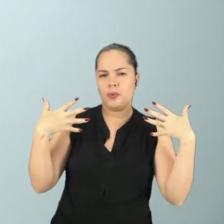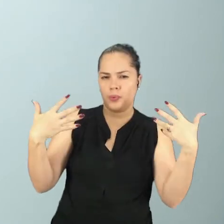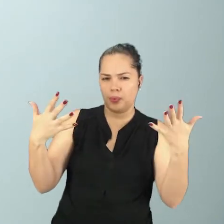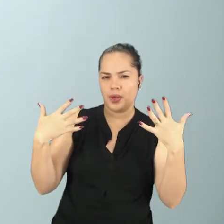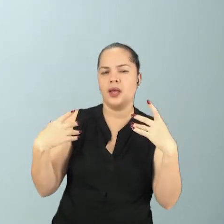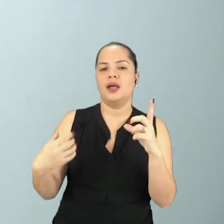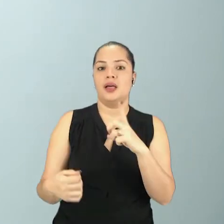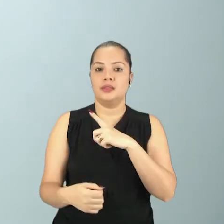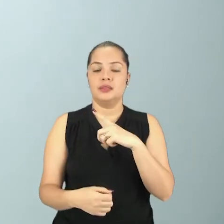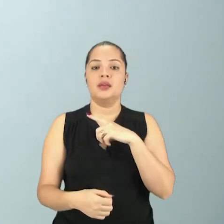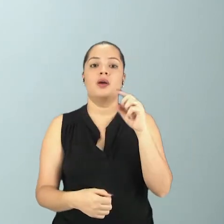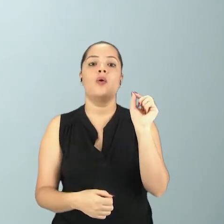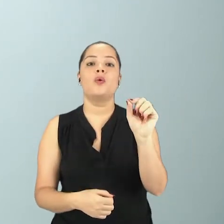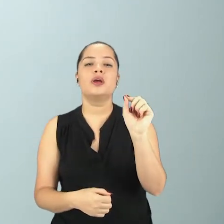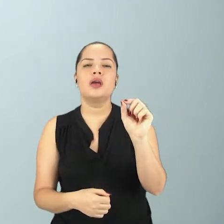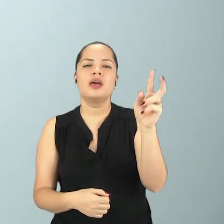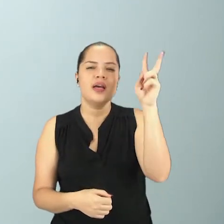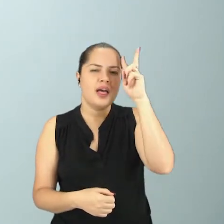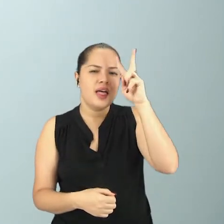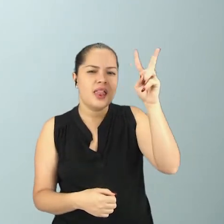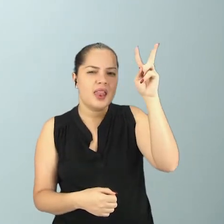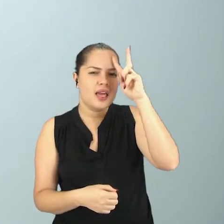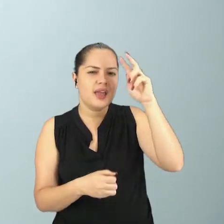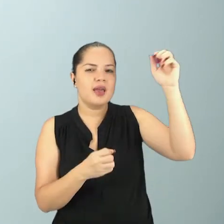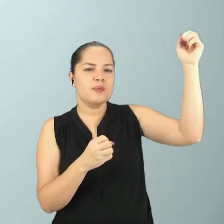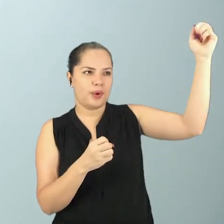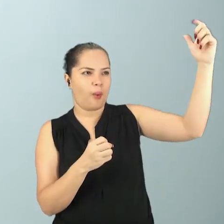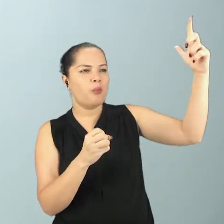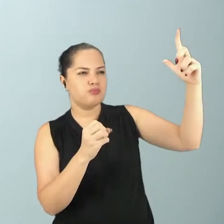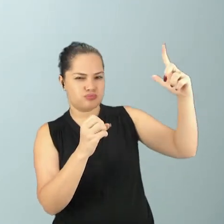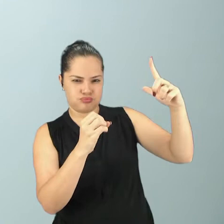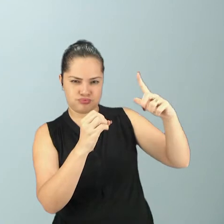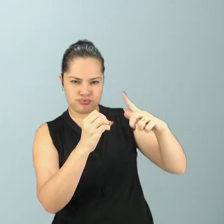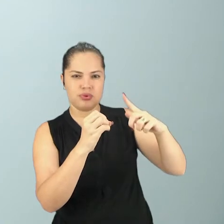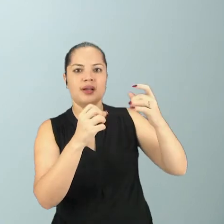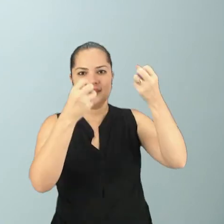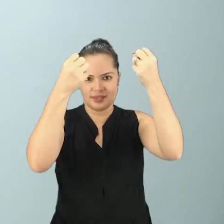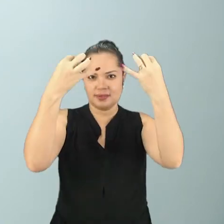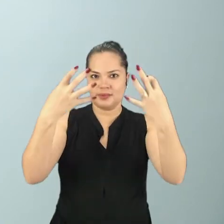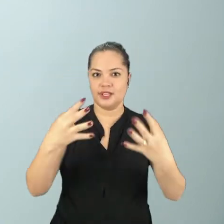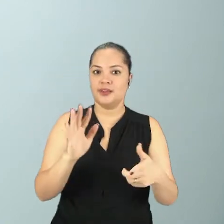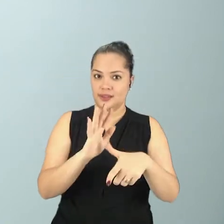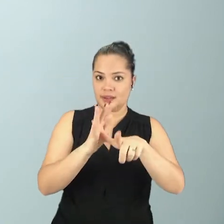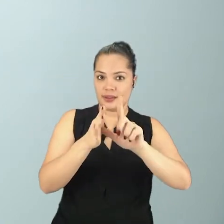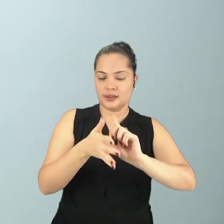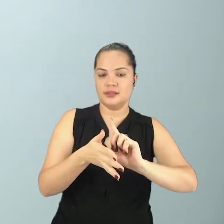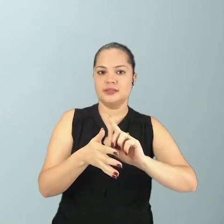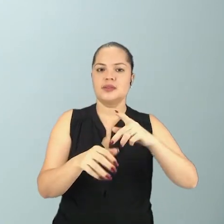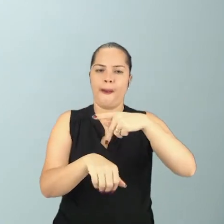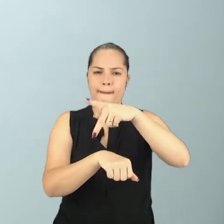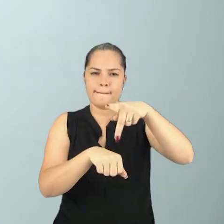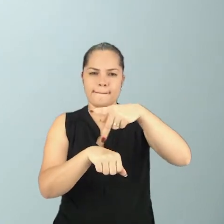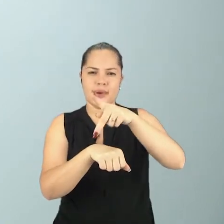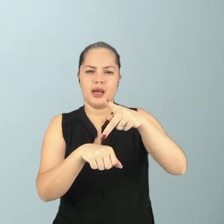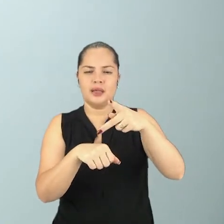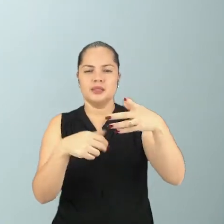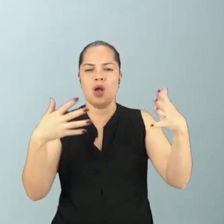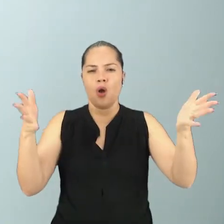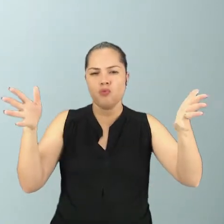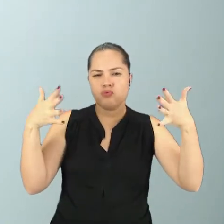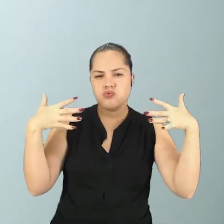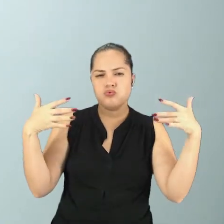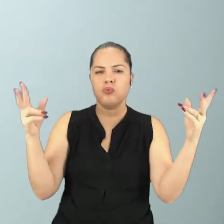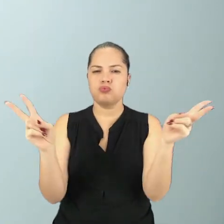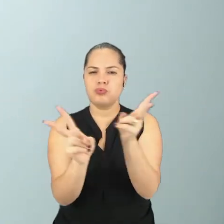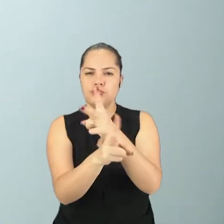recebem muita, né? Lembra lá da incidência dos raios solares, né? Que eu já falei em aulas anteriores. Os países tropicais recebem muita energia